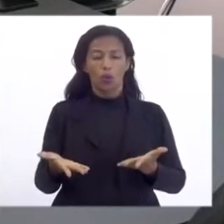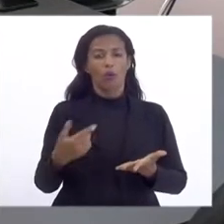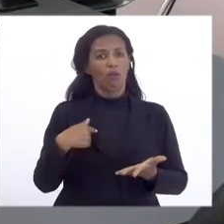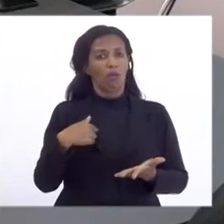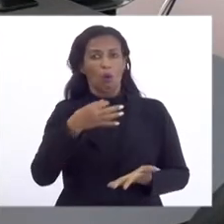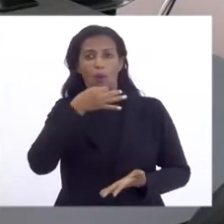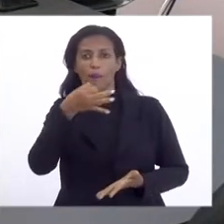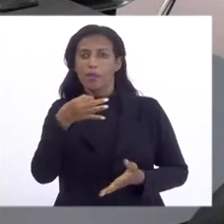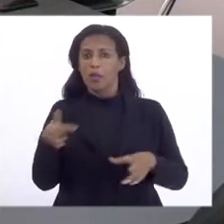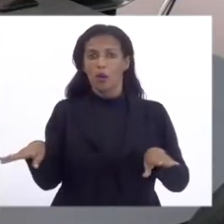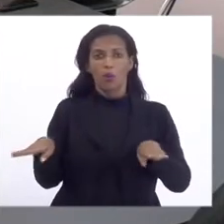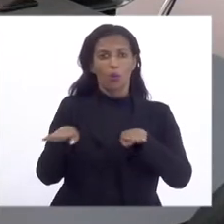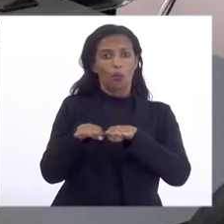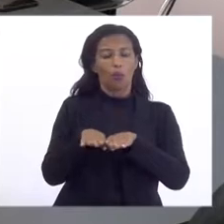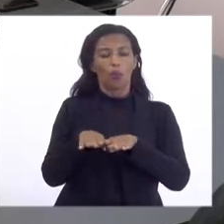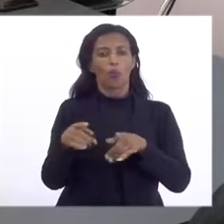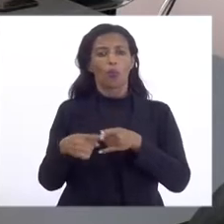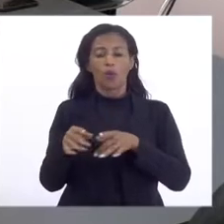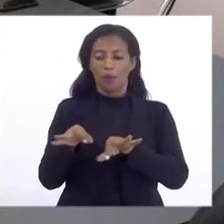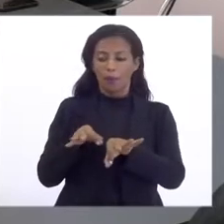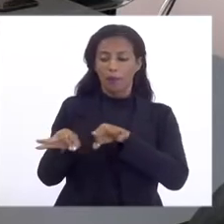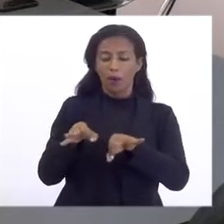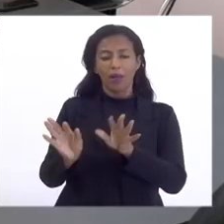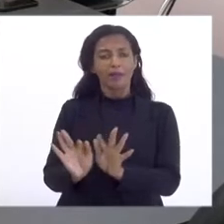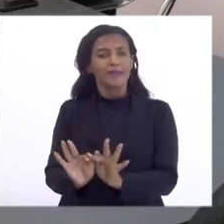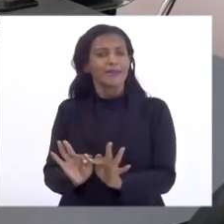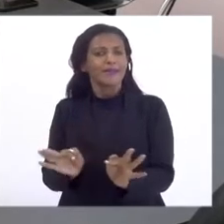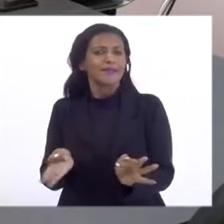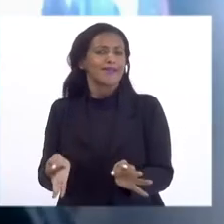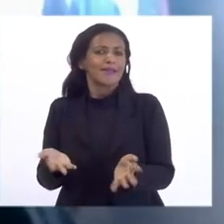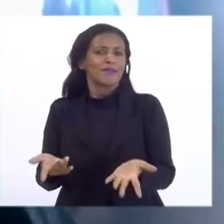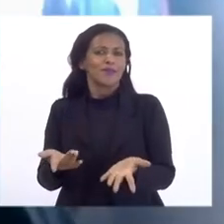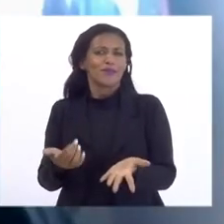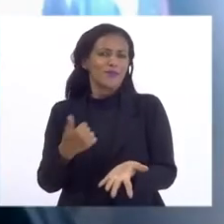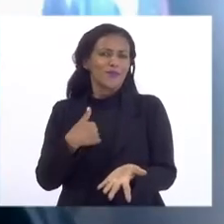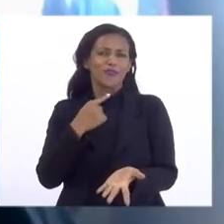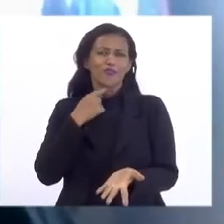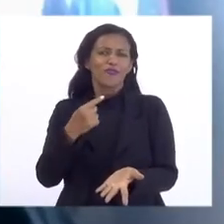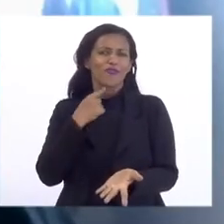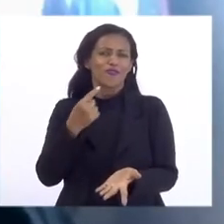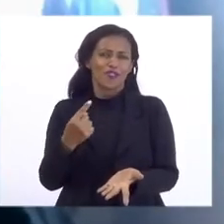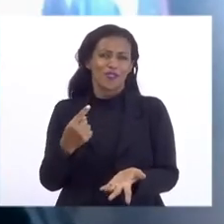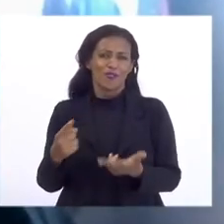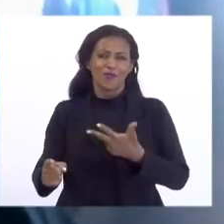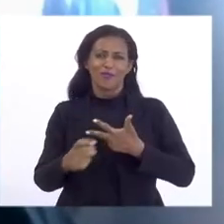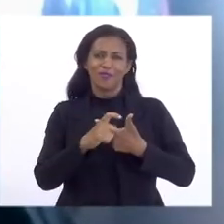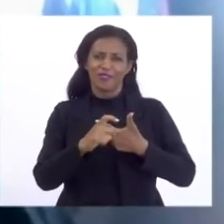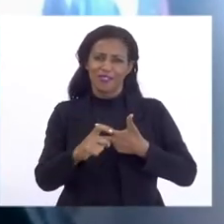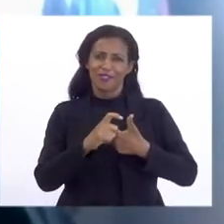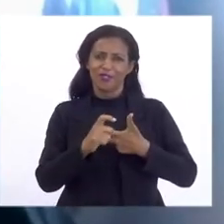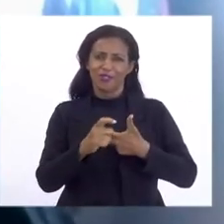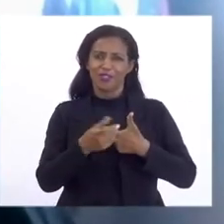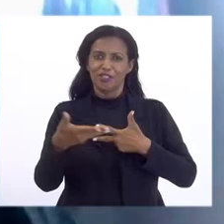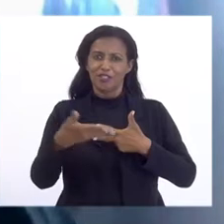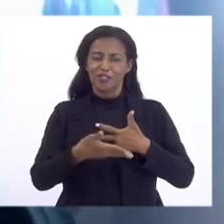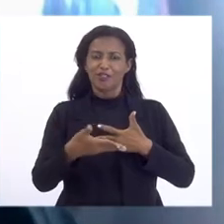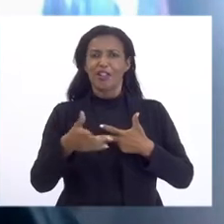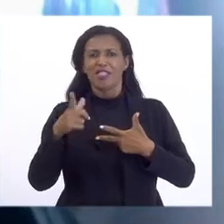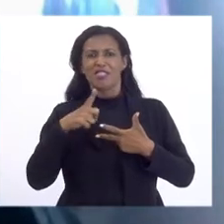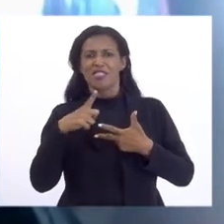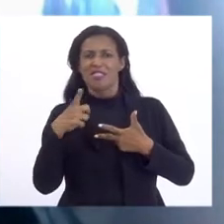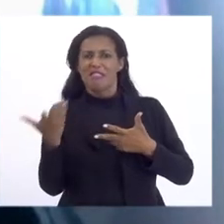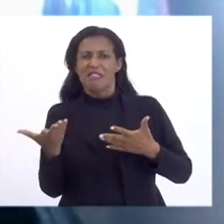quê? O projeto é muito simples e eu duvido que o Poder Executivo tenha